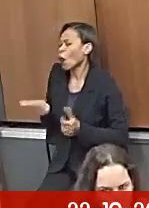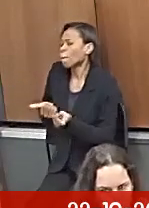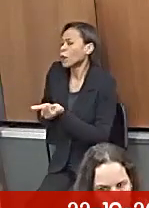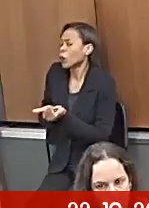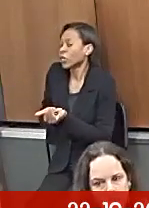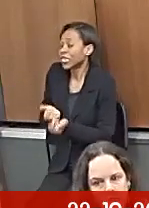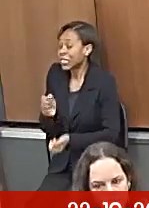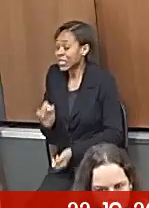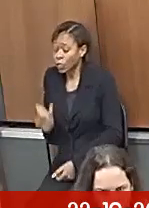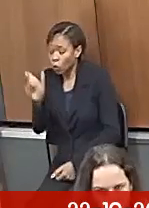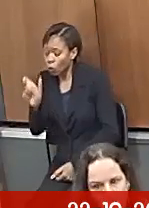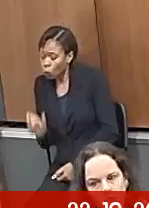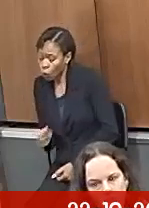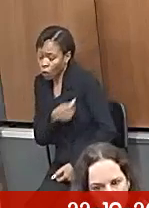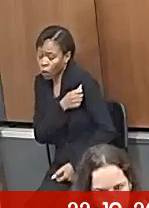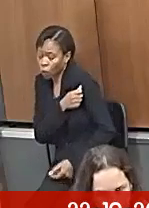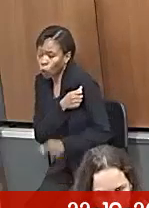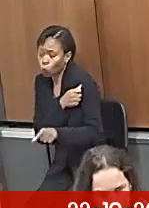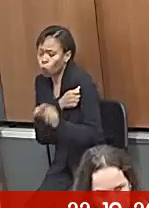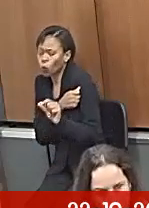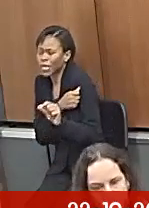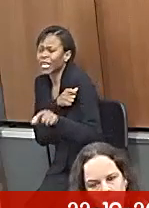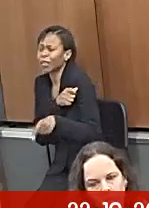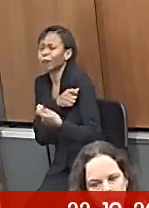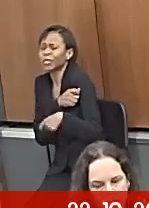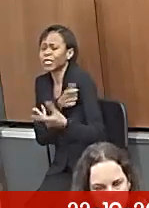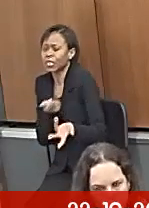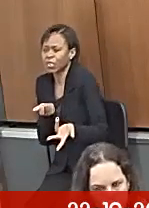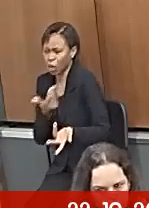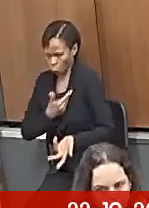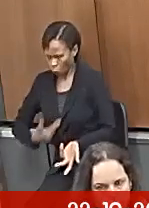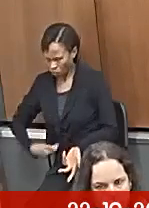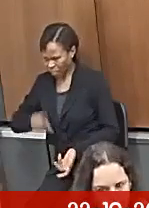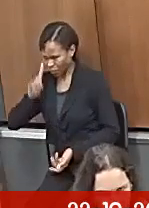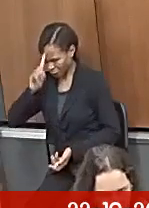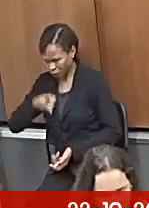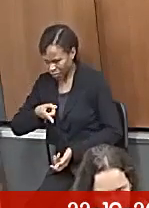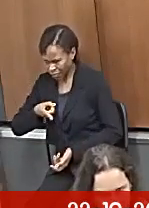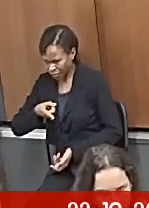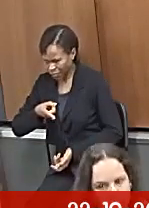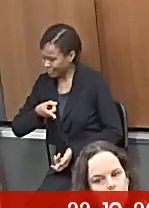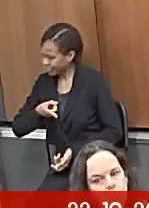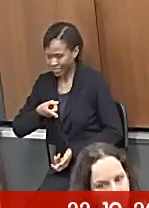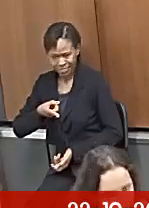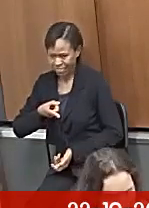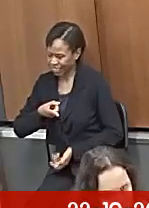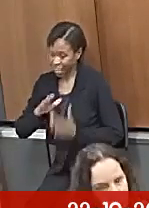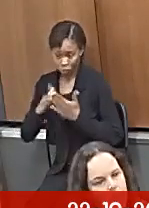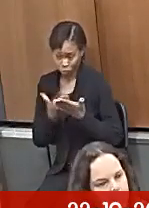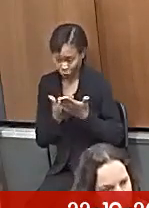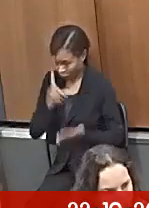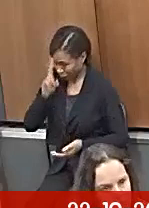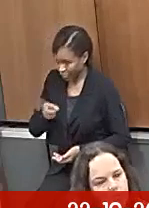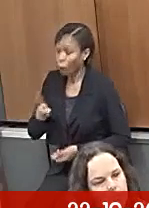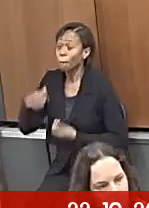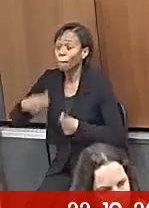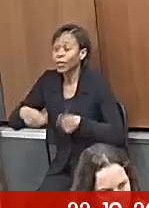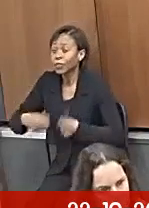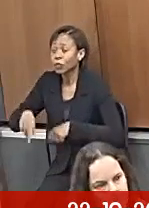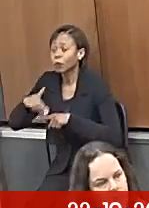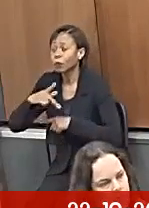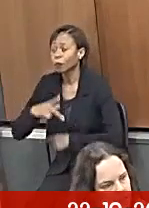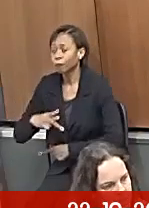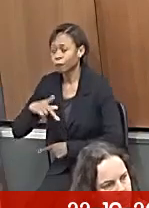aluno? Não é o Estado, não é a escola. Para isso, você precisa do PDI, para saber qual a necessidade do